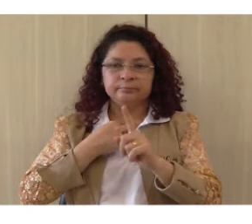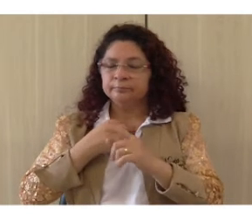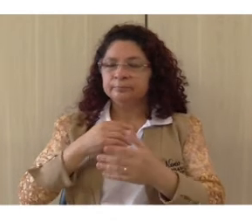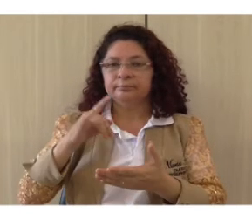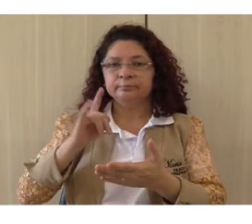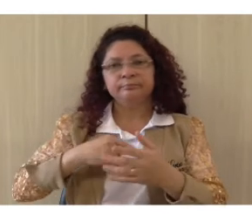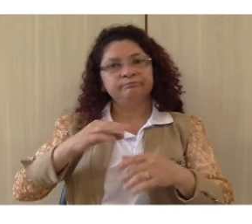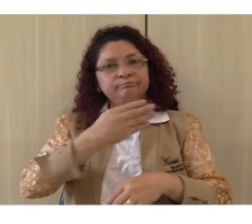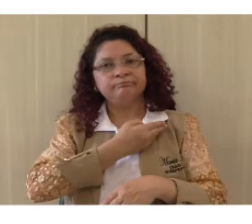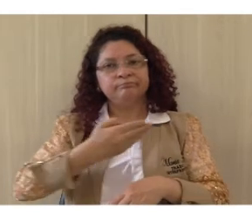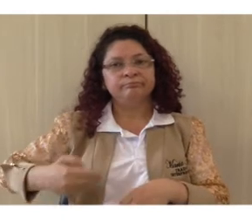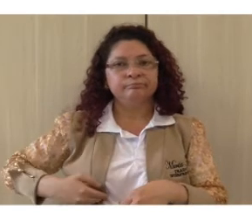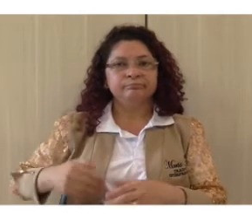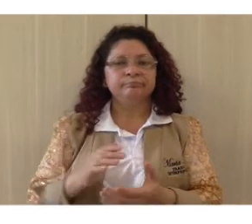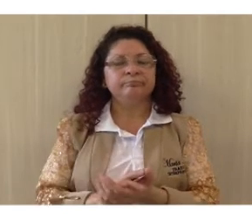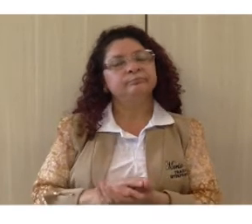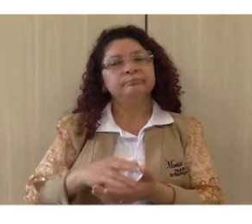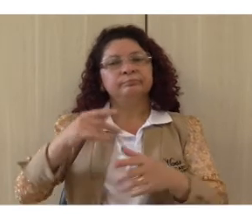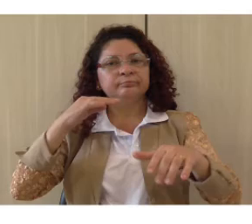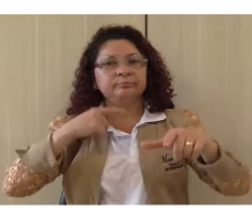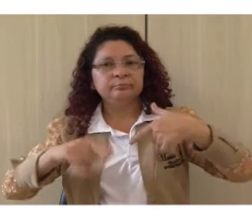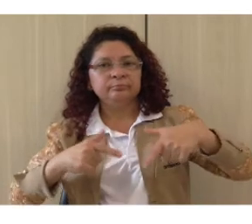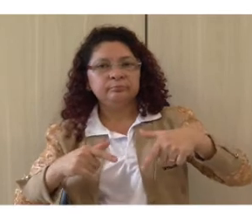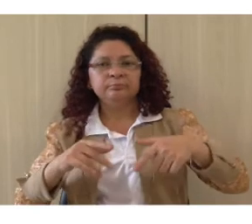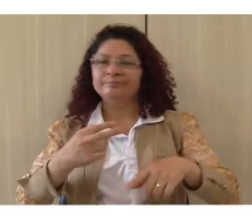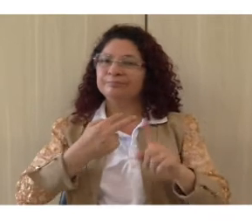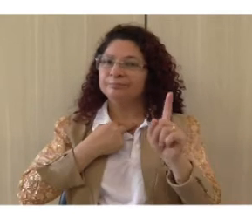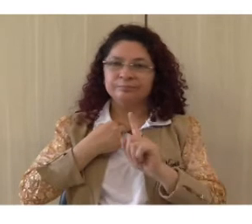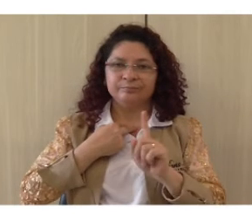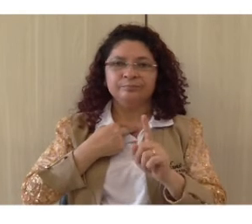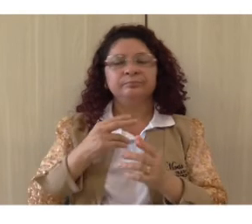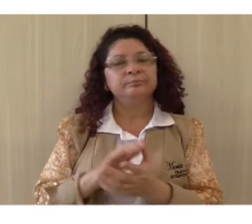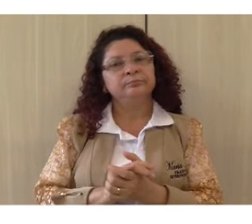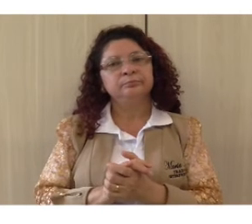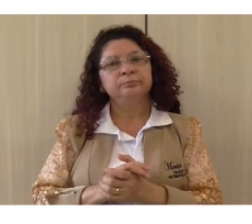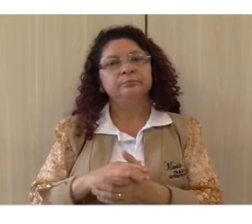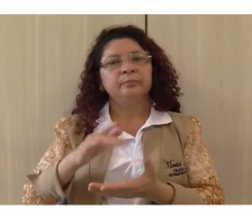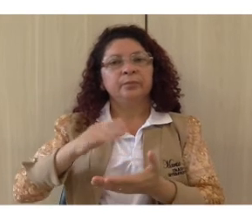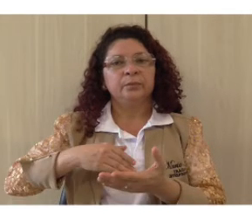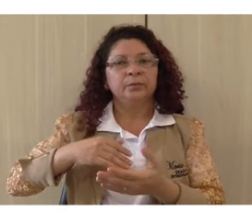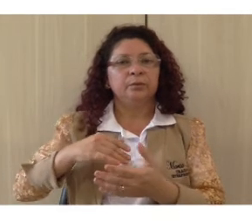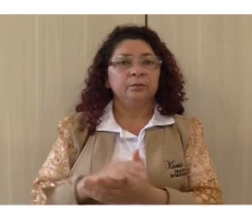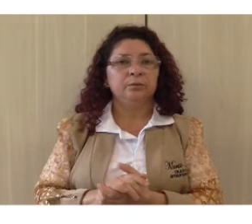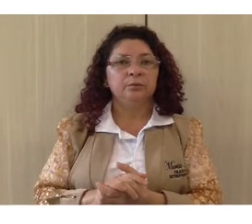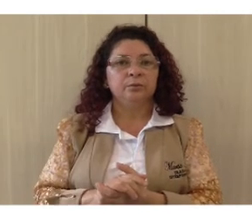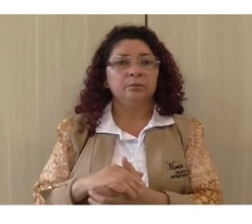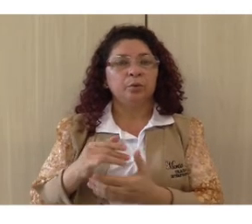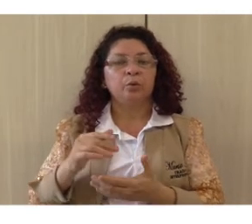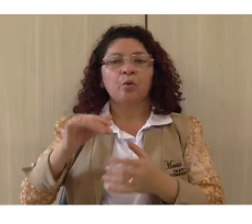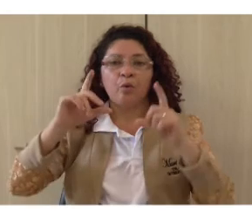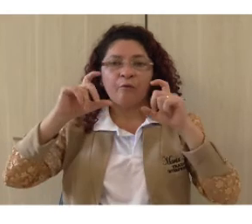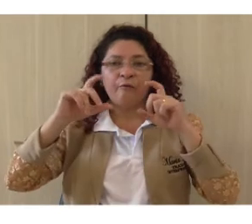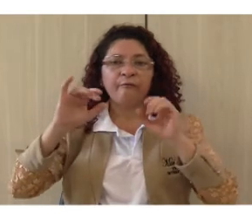do Ministério Público, carteira de trabalho e previdência social e carteira nacional de habilitação, somente modelo com